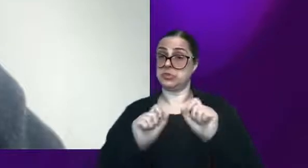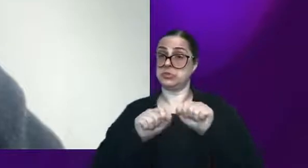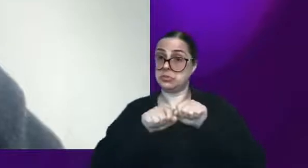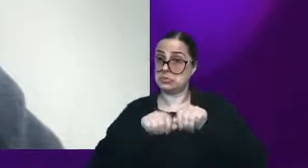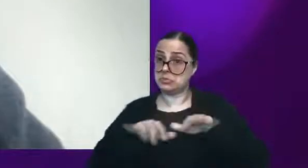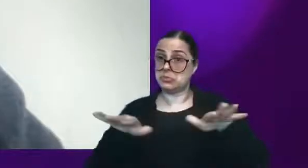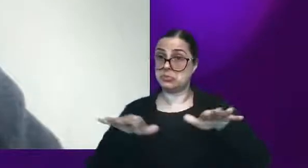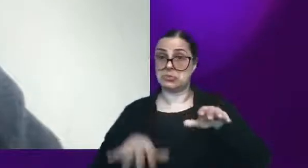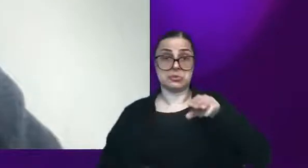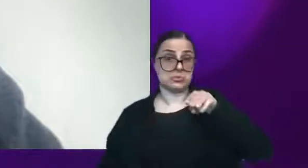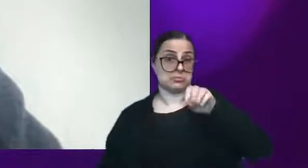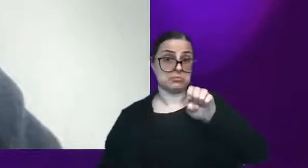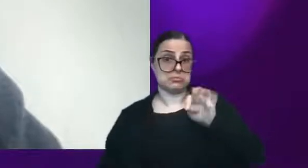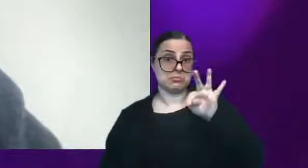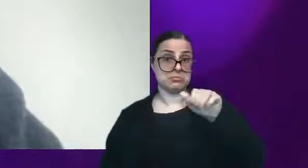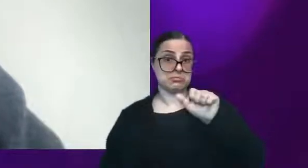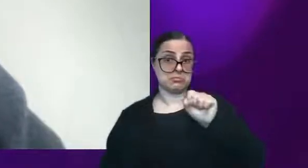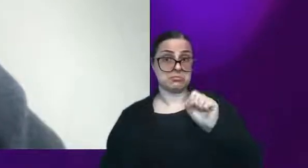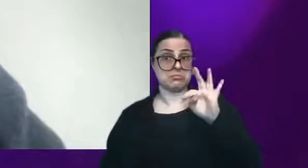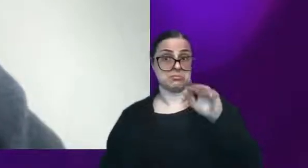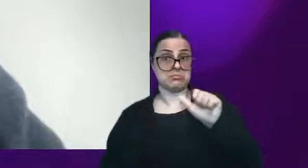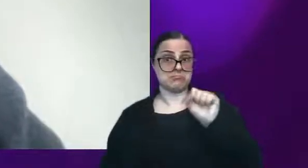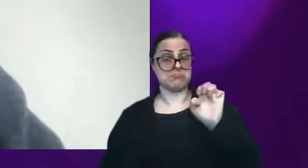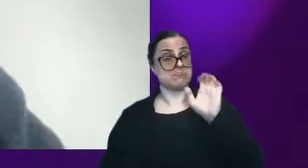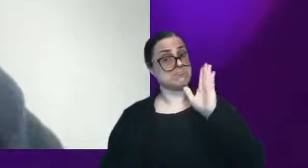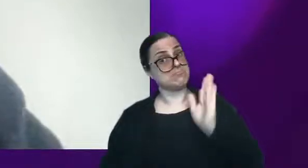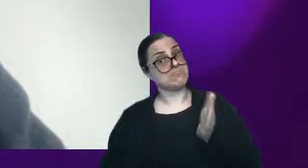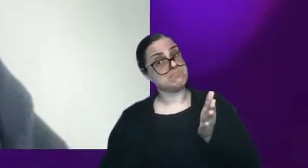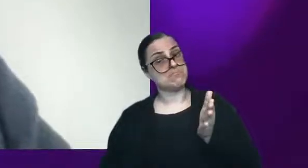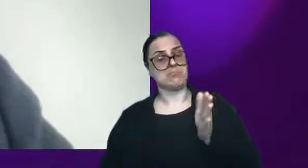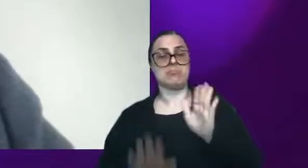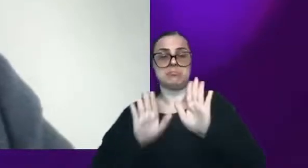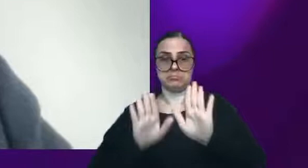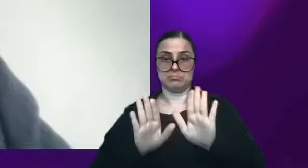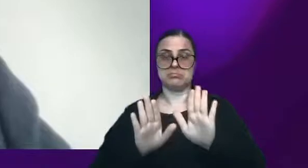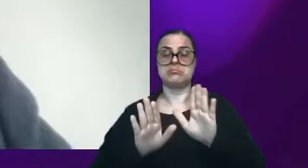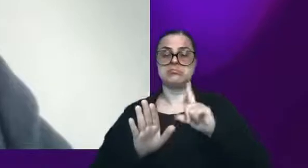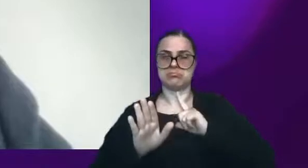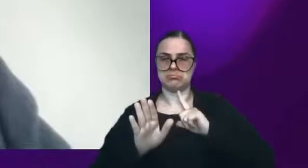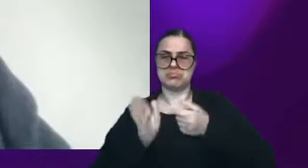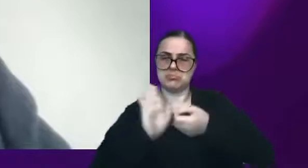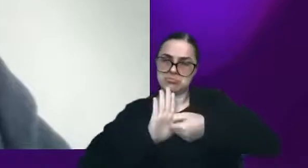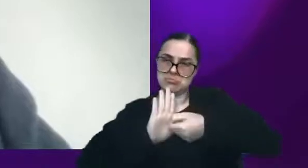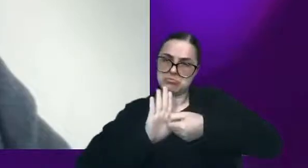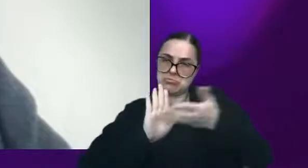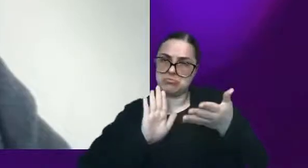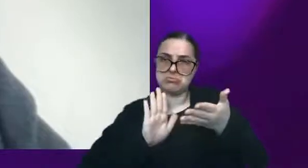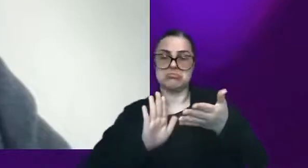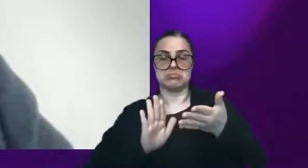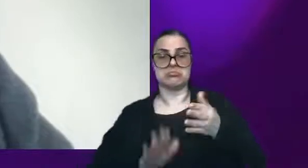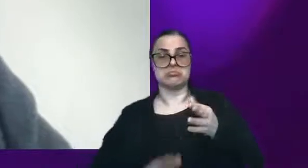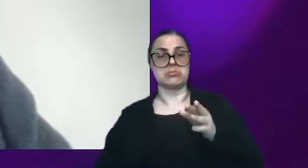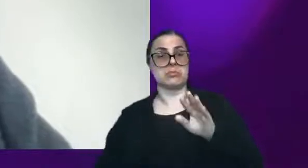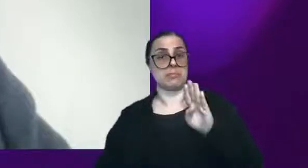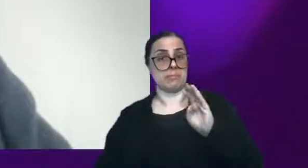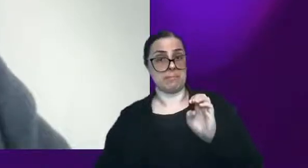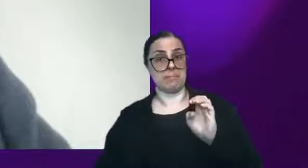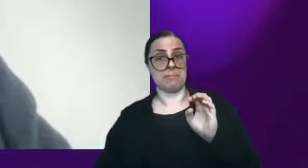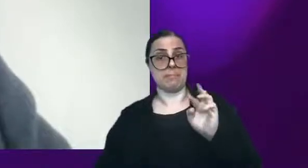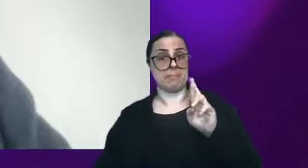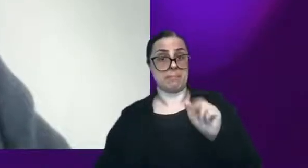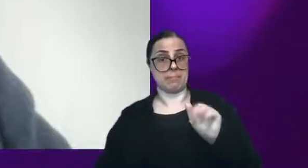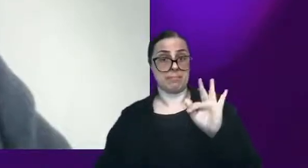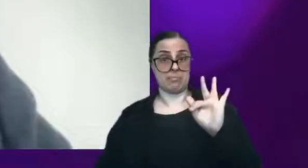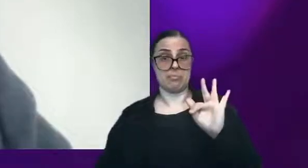sobretudo nos doentes com BRAF mutado, todos eles são obviamente discutidos em reunião multidisciplinar, mas isso normalmente